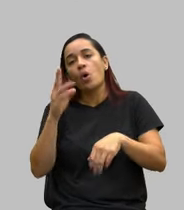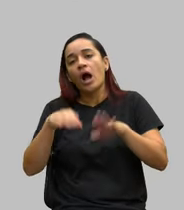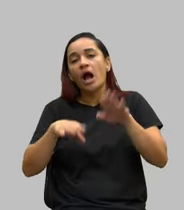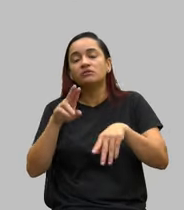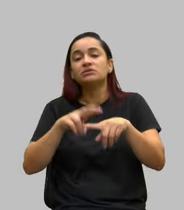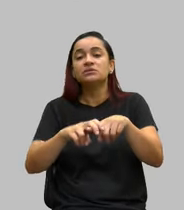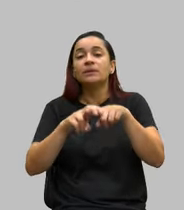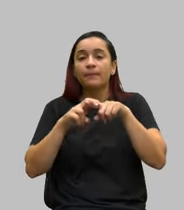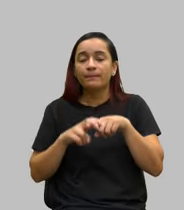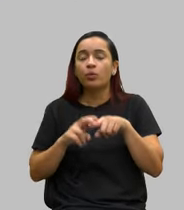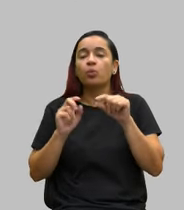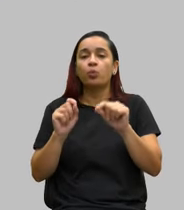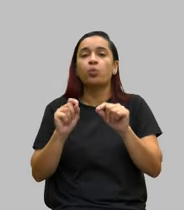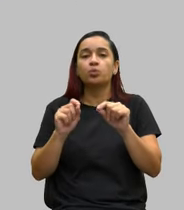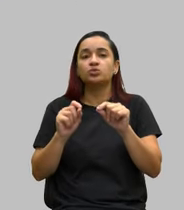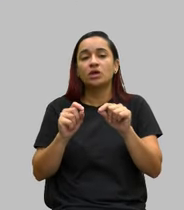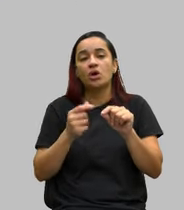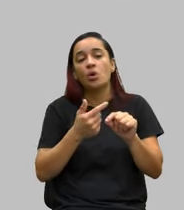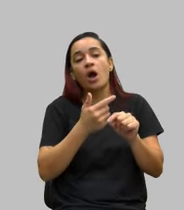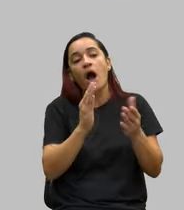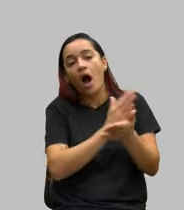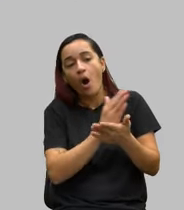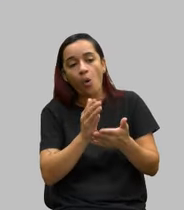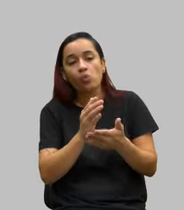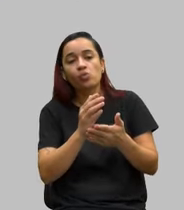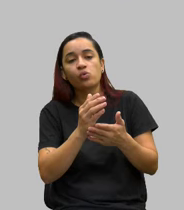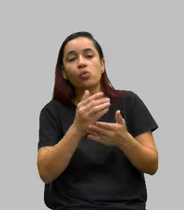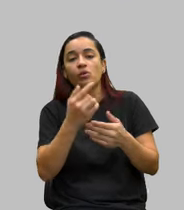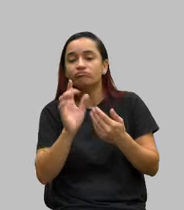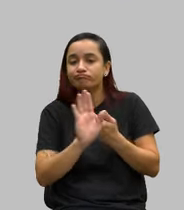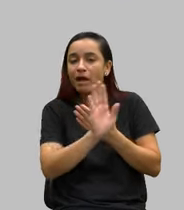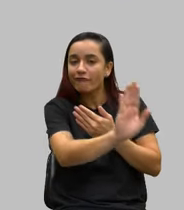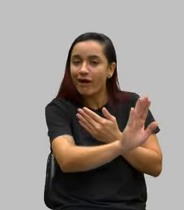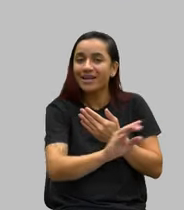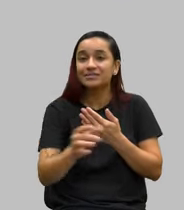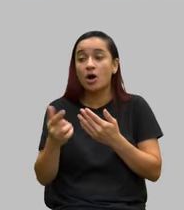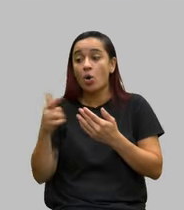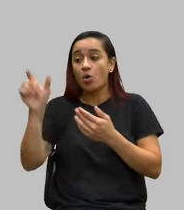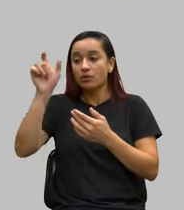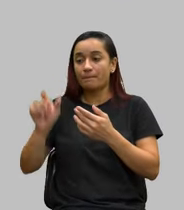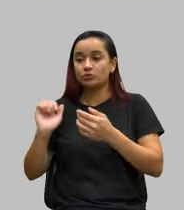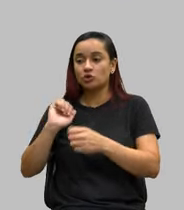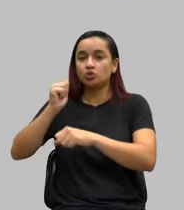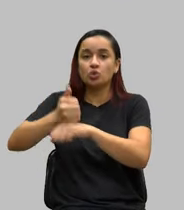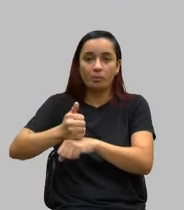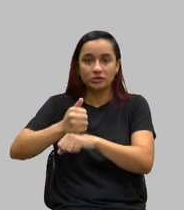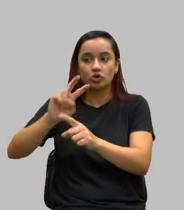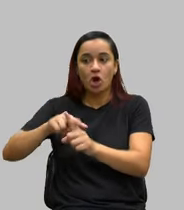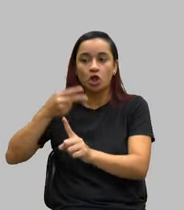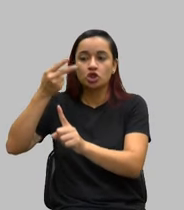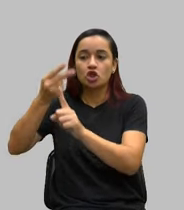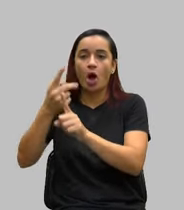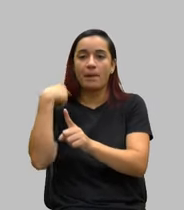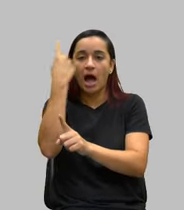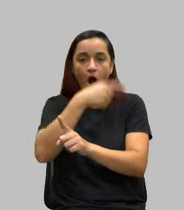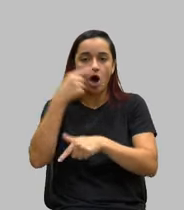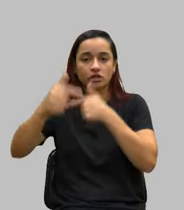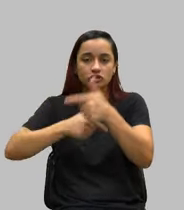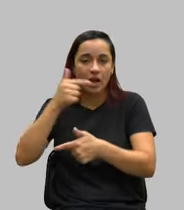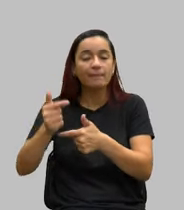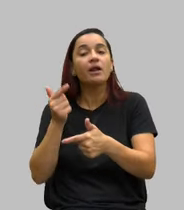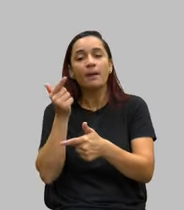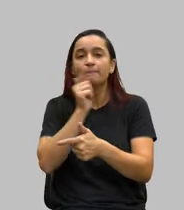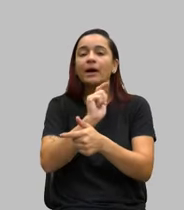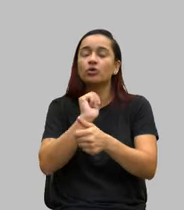eh de algum desses agentes muitos agentes tem que dobrar né a sua carga horária para poder suprir